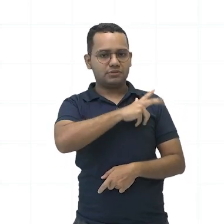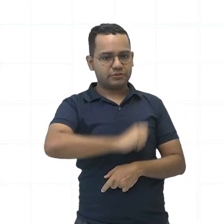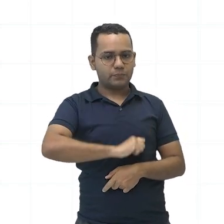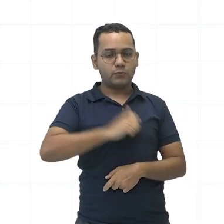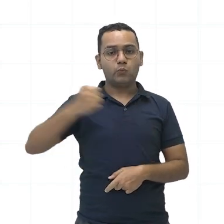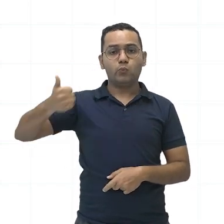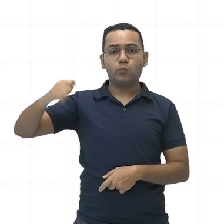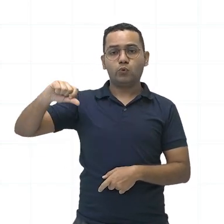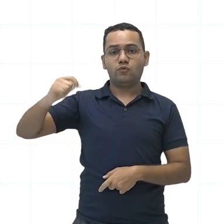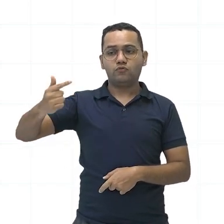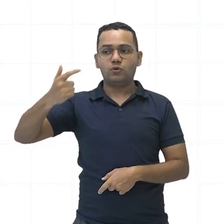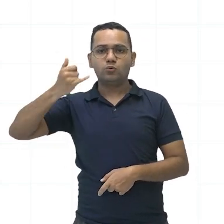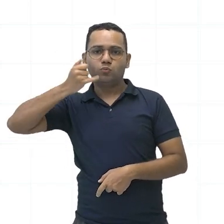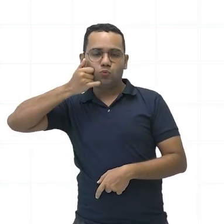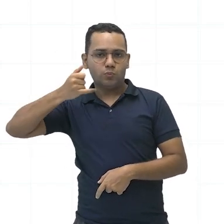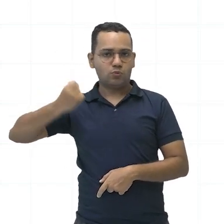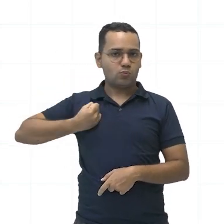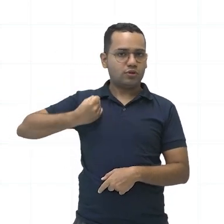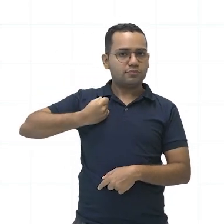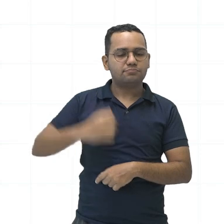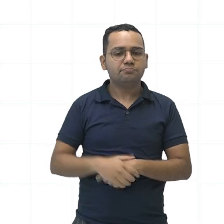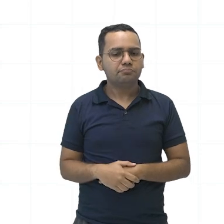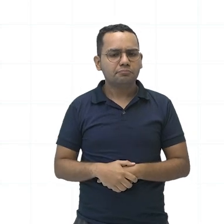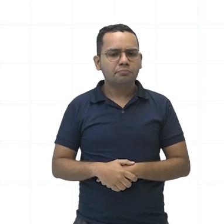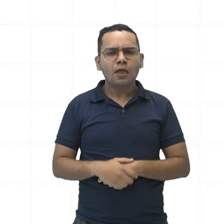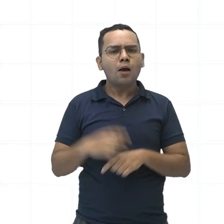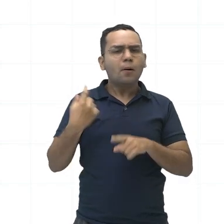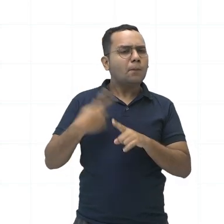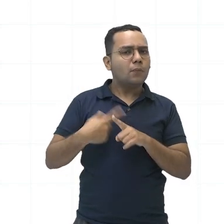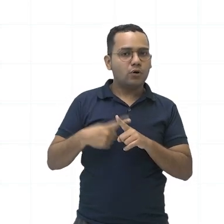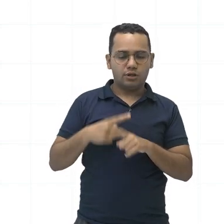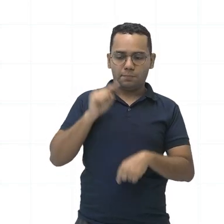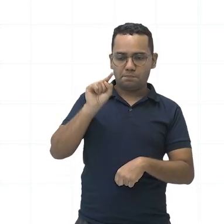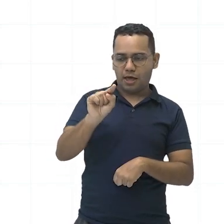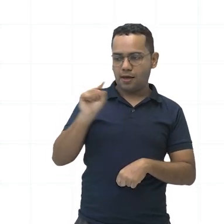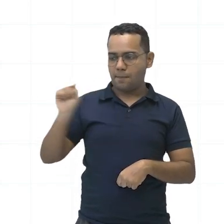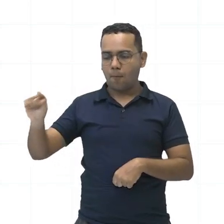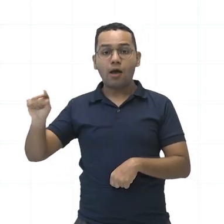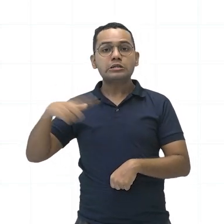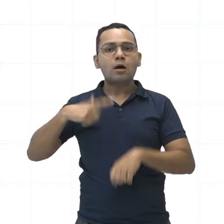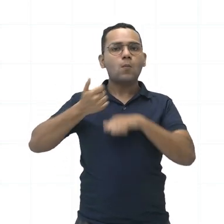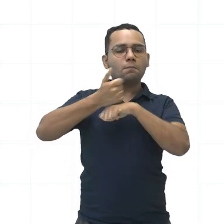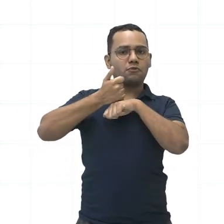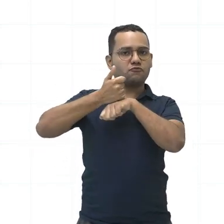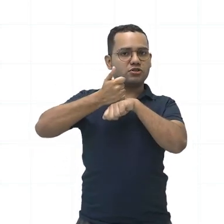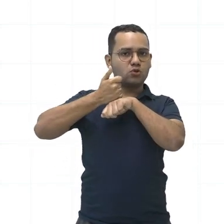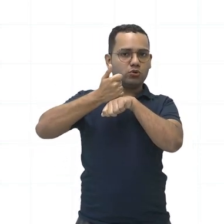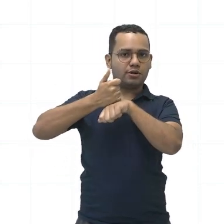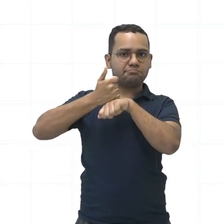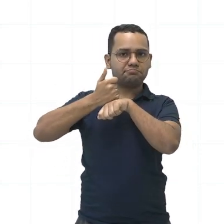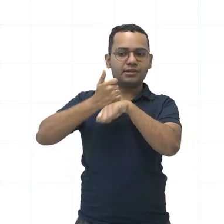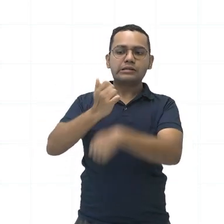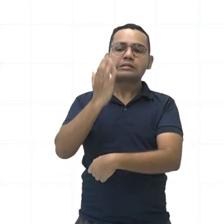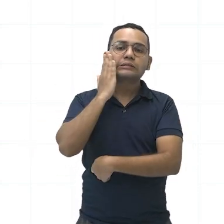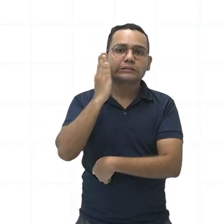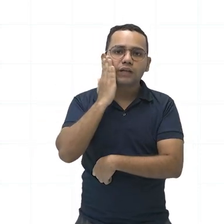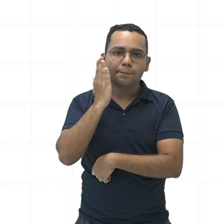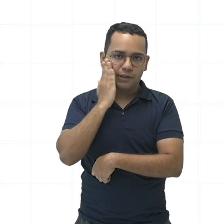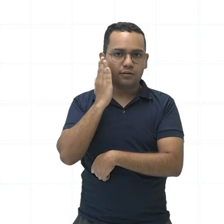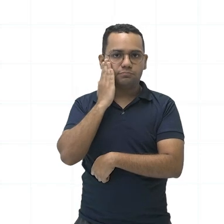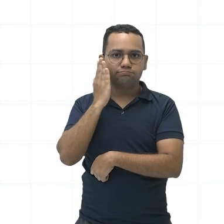Porque você vai estar chamando justamente aqueles especialistas que vão saber, de fato, não só ter